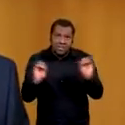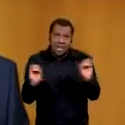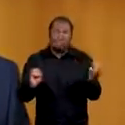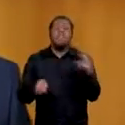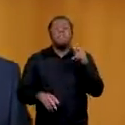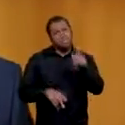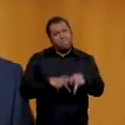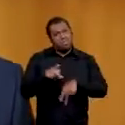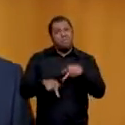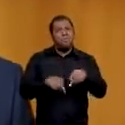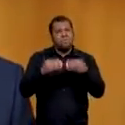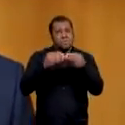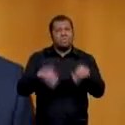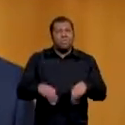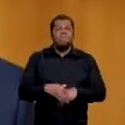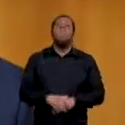Central